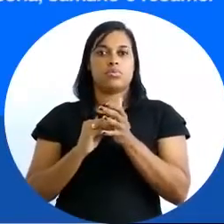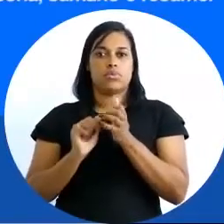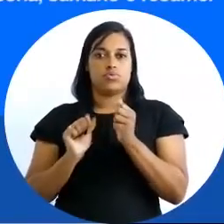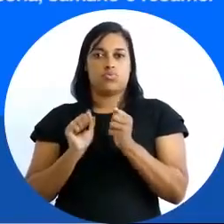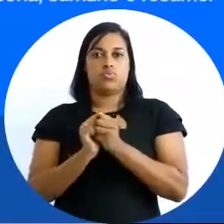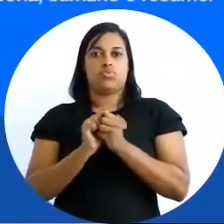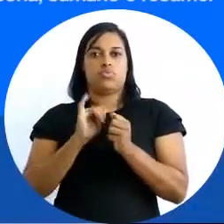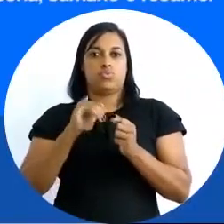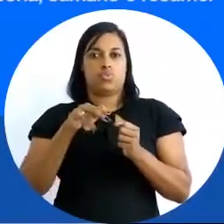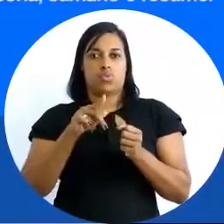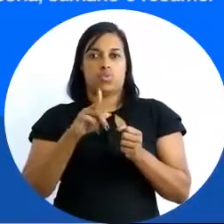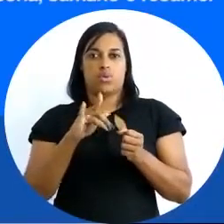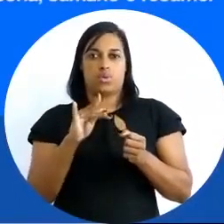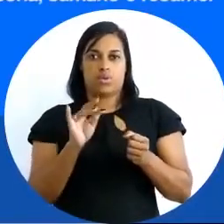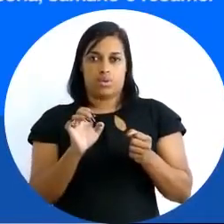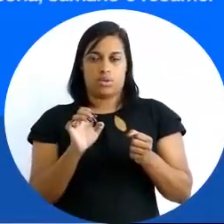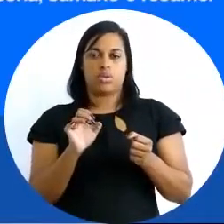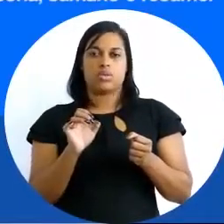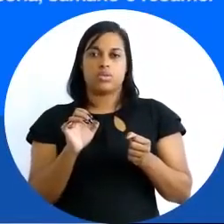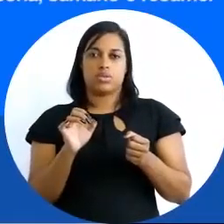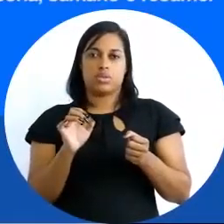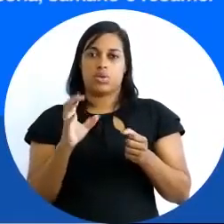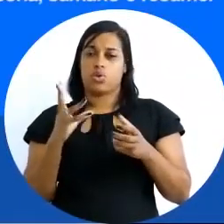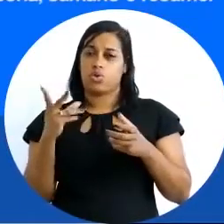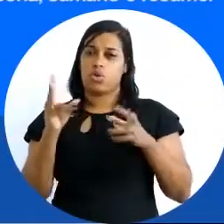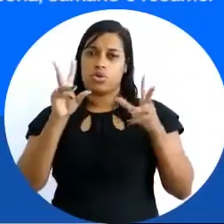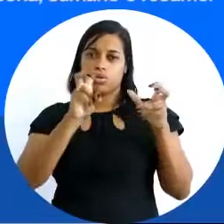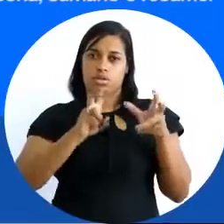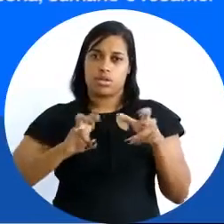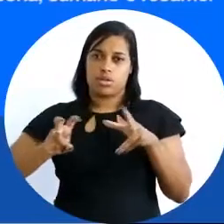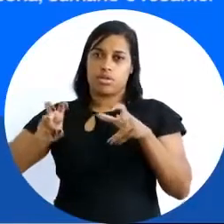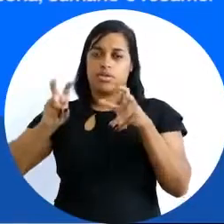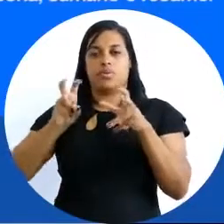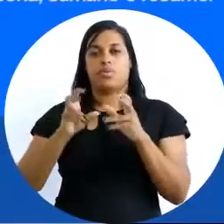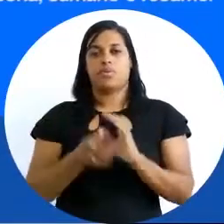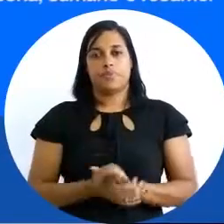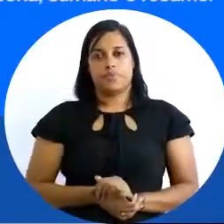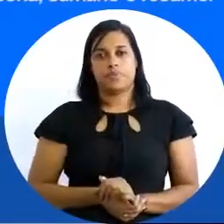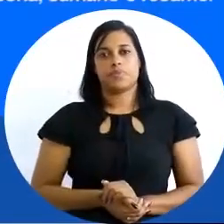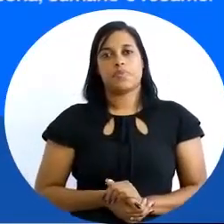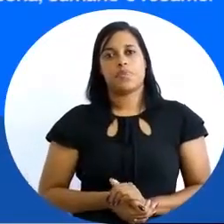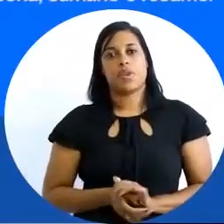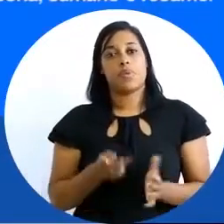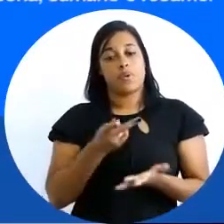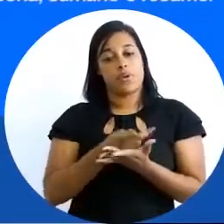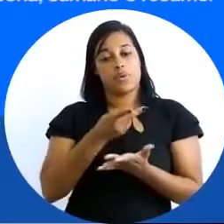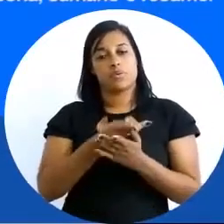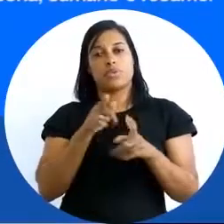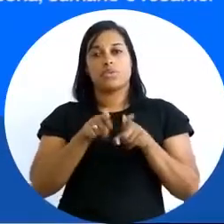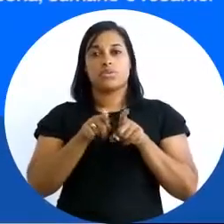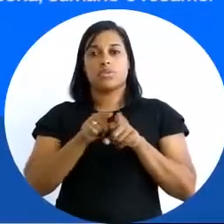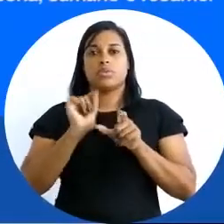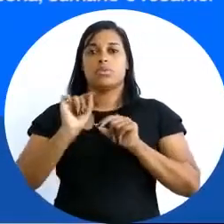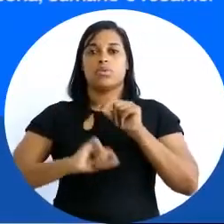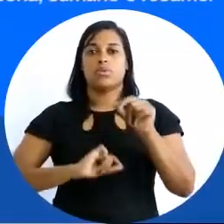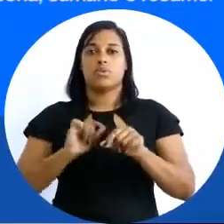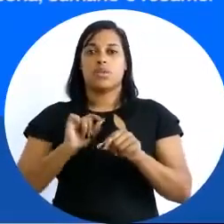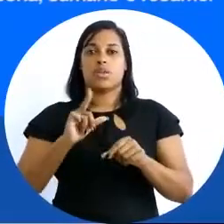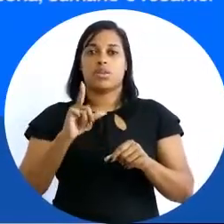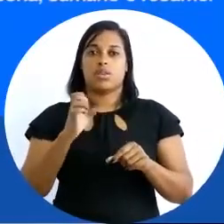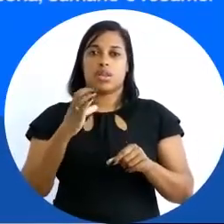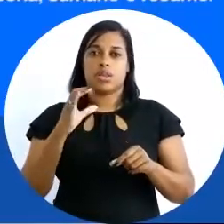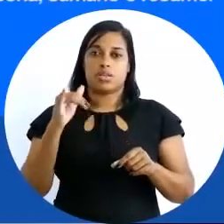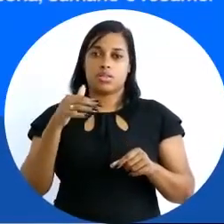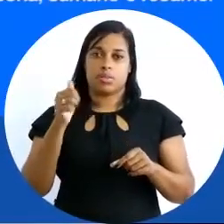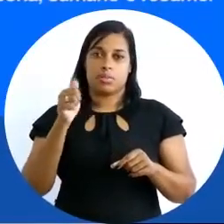de um índice, que é uma publicação à parte com todos os assuntos e todas as partes. É o que acontece também com as classificações decimais universais, como eu já falei